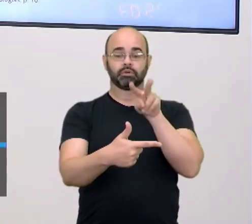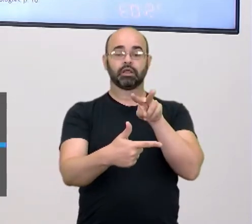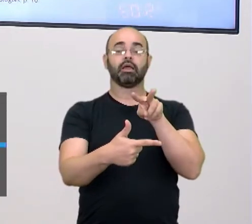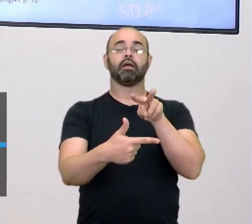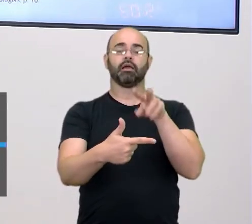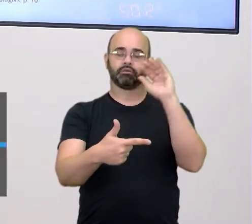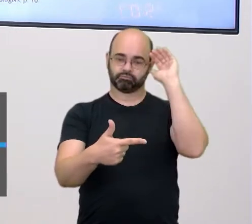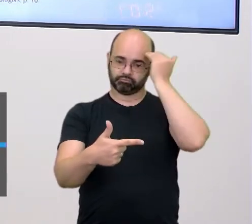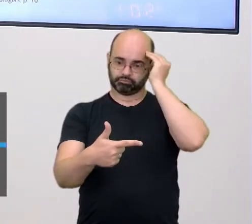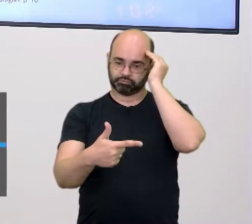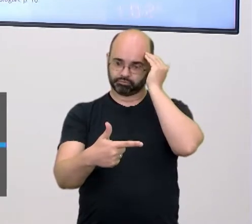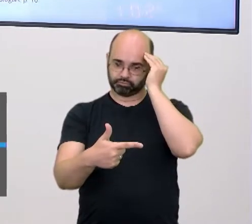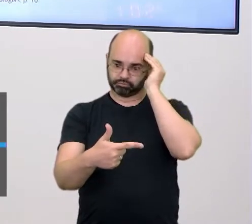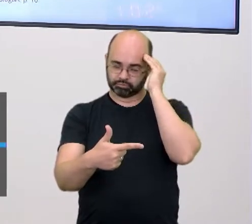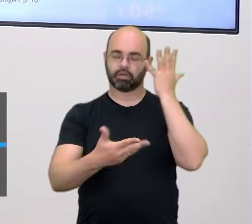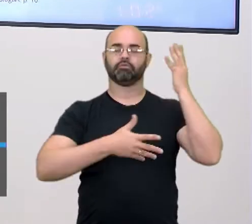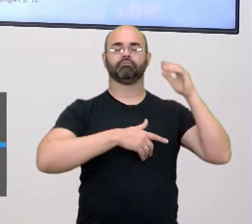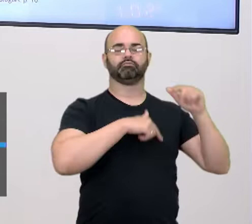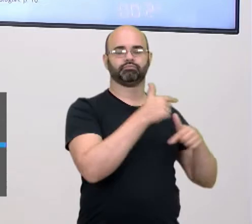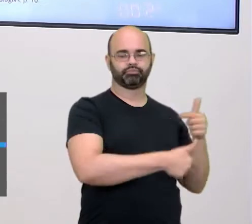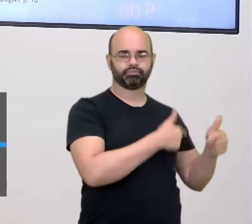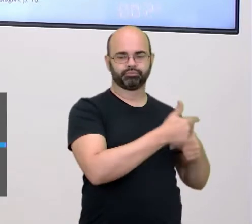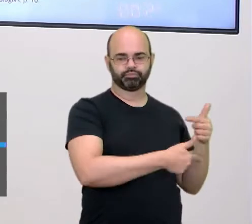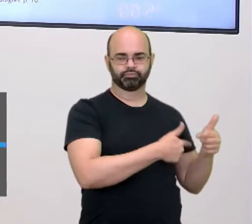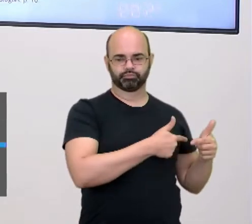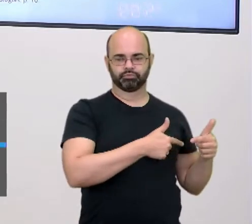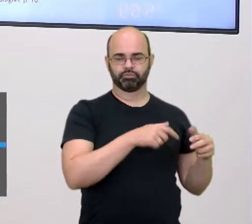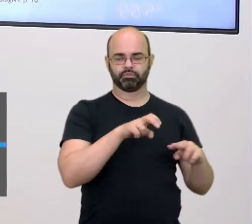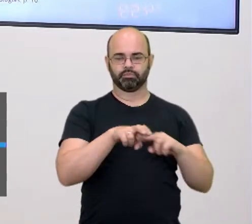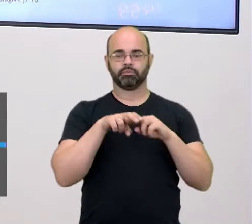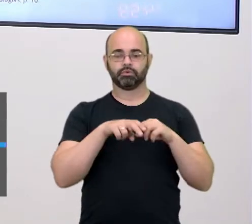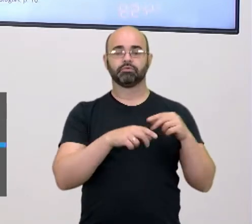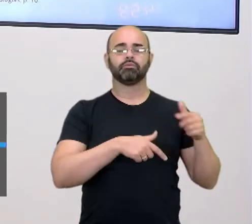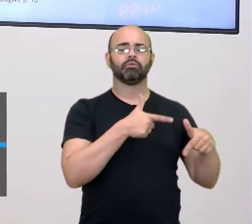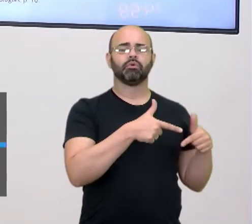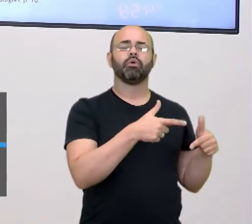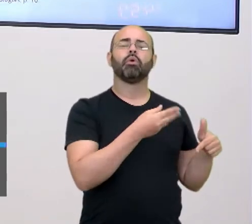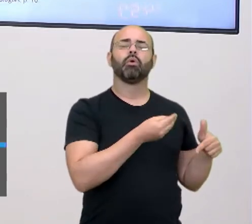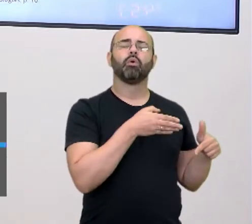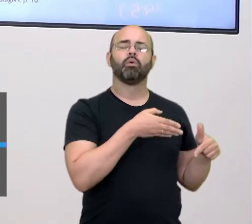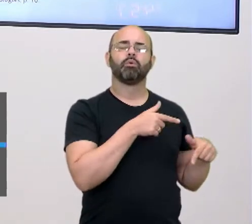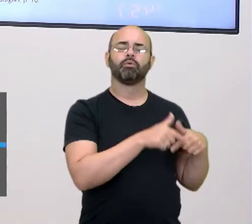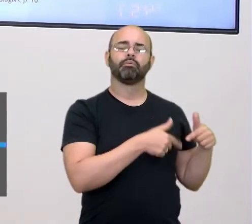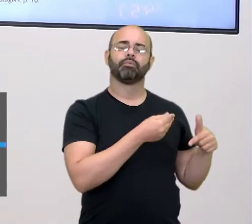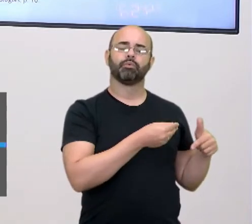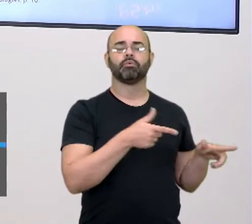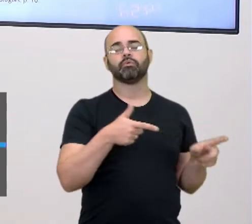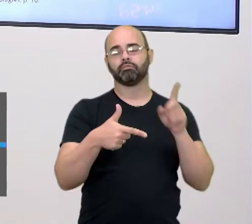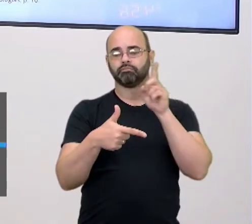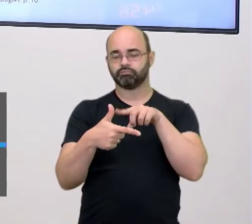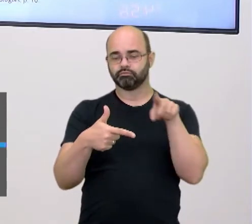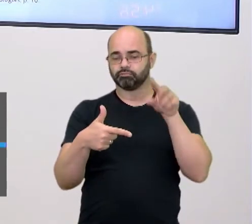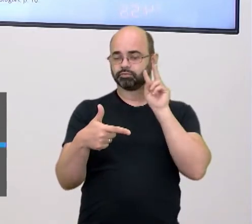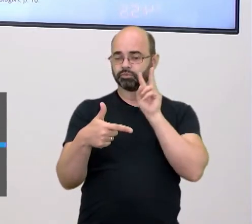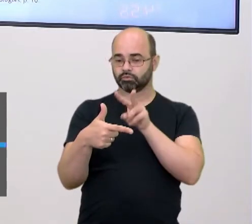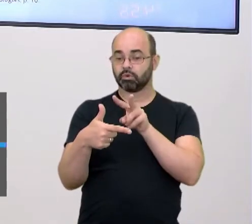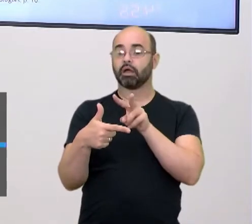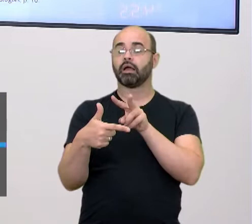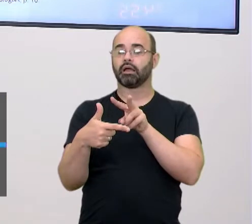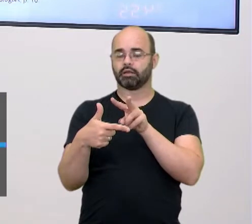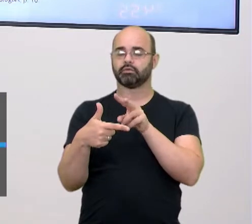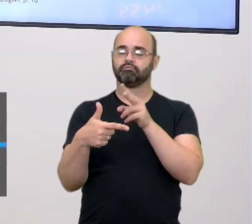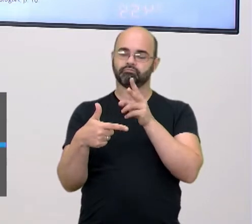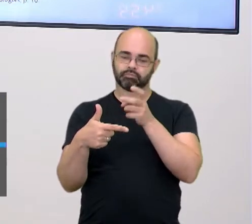atuação ativa, né? Em prol da melhora de uma situação, problema. Tá ok? Então é essa a ideia, esse